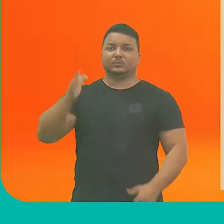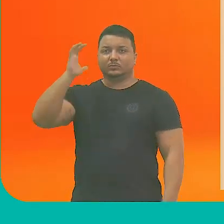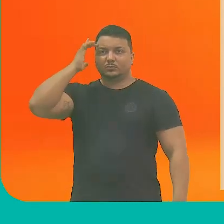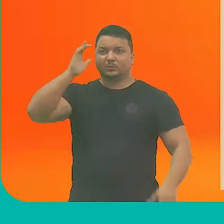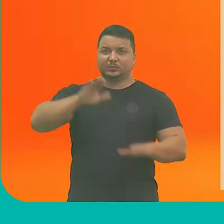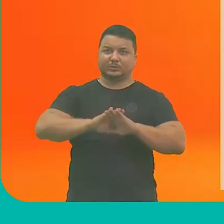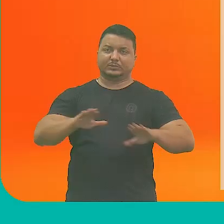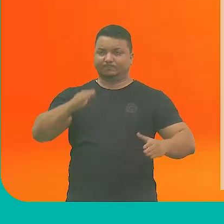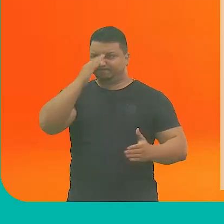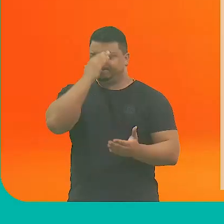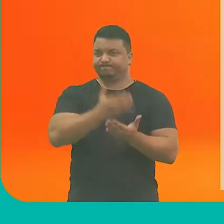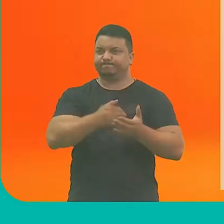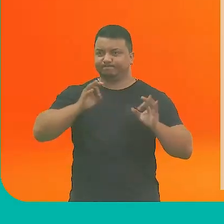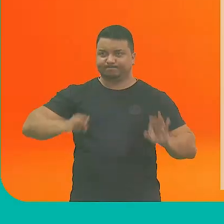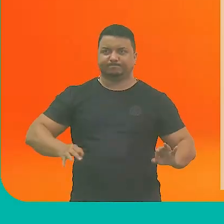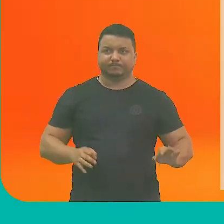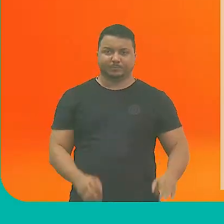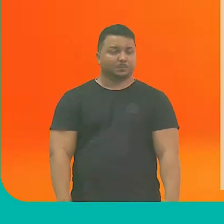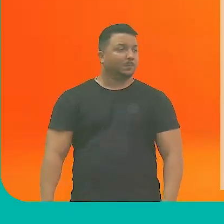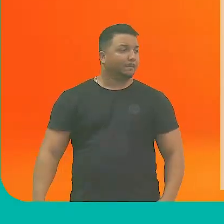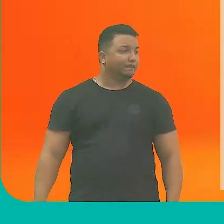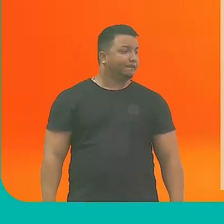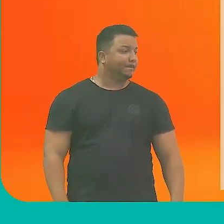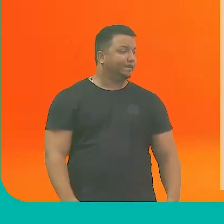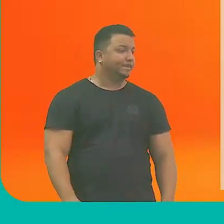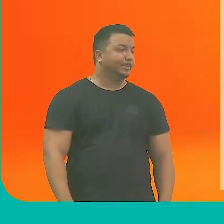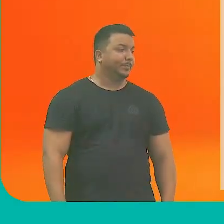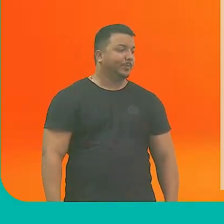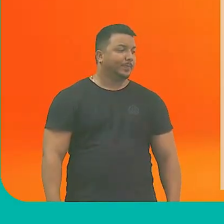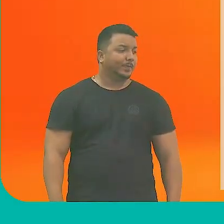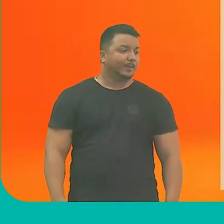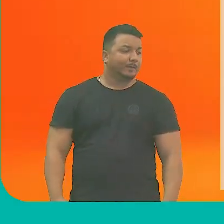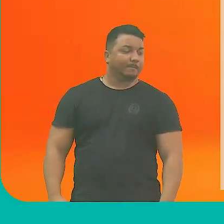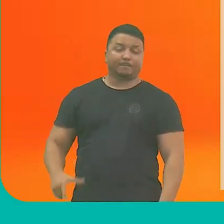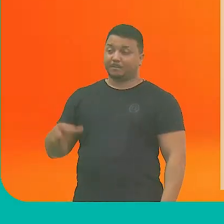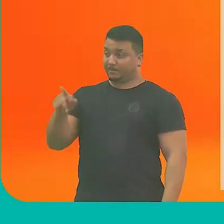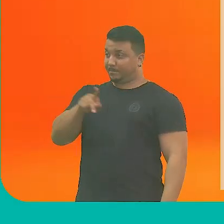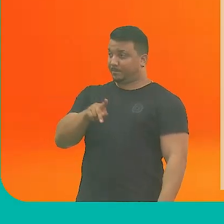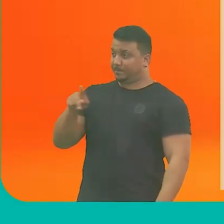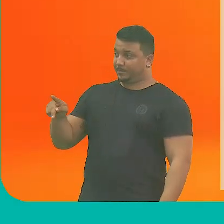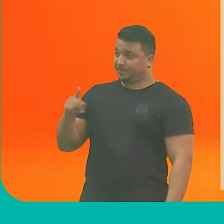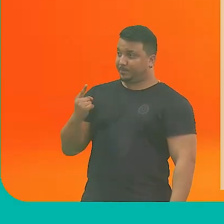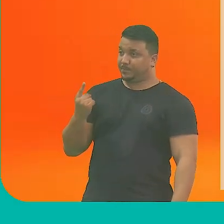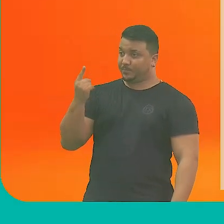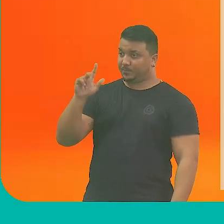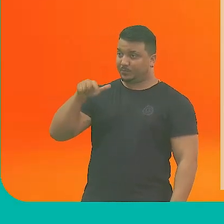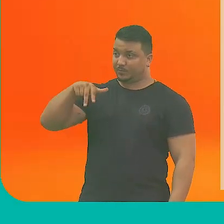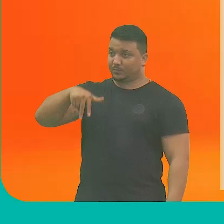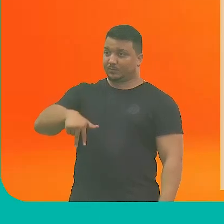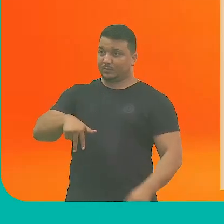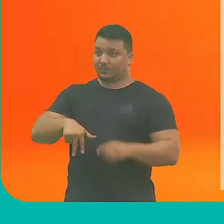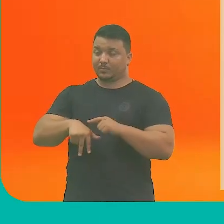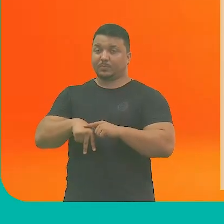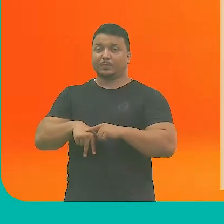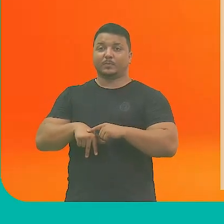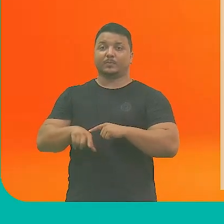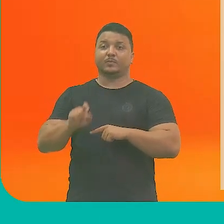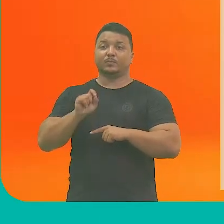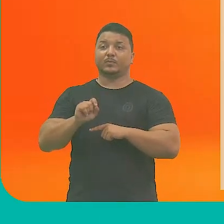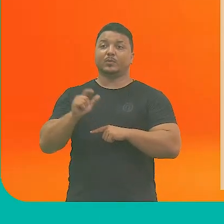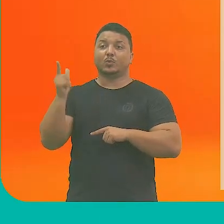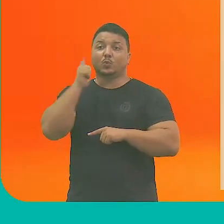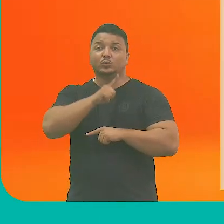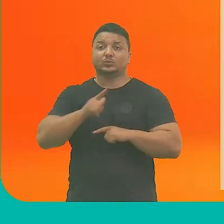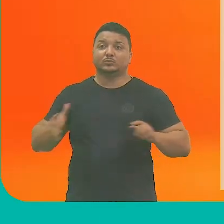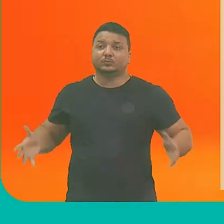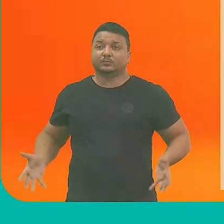aí, tá? Então, essa questão, ela diz assim, ó, um professor, para